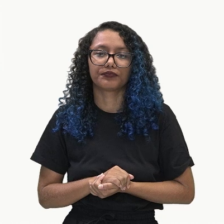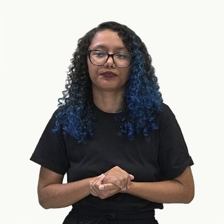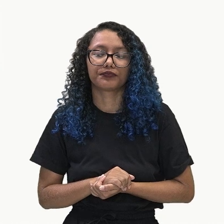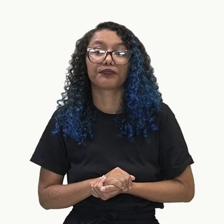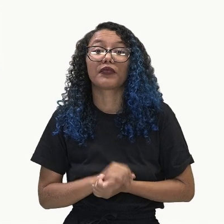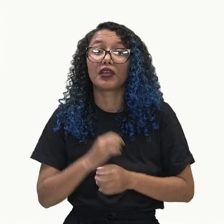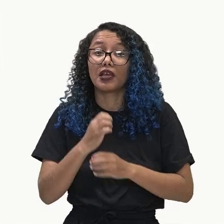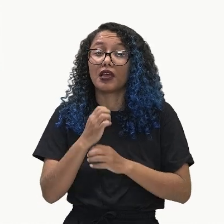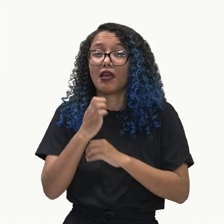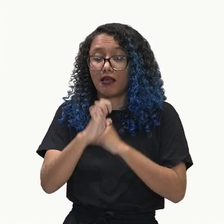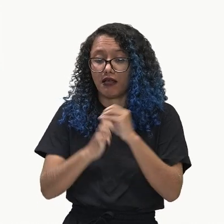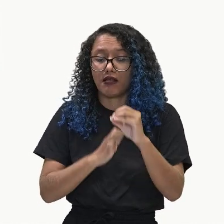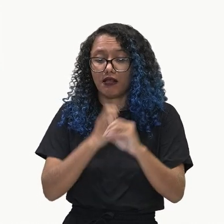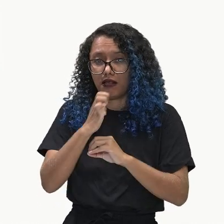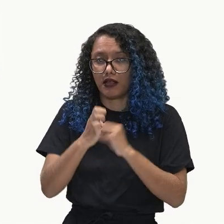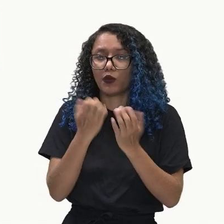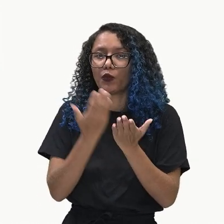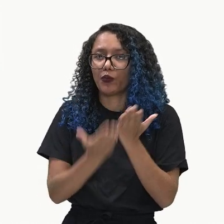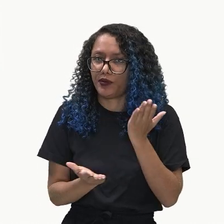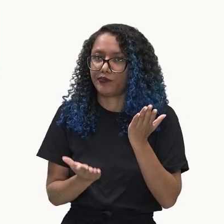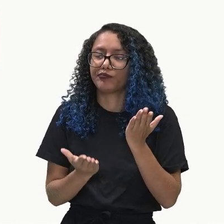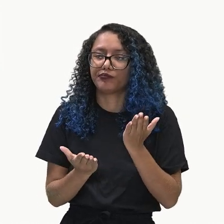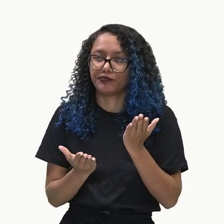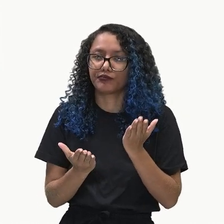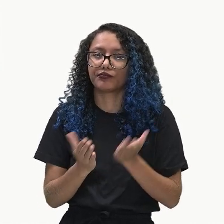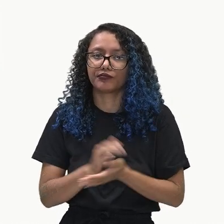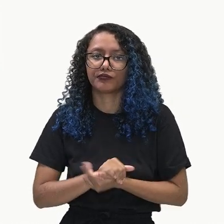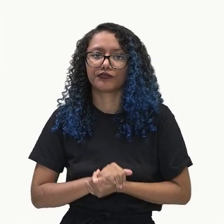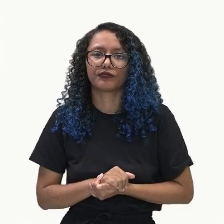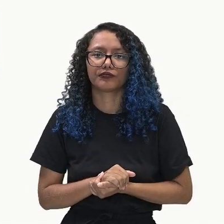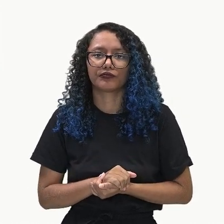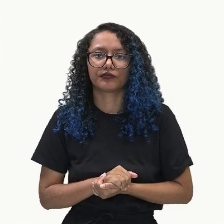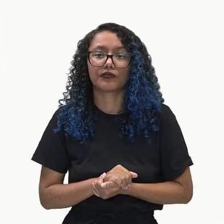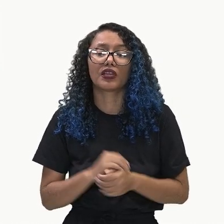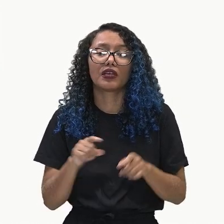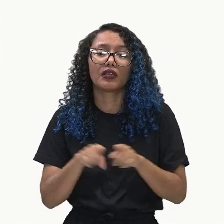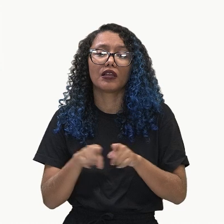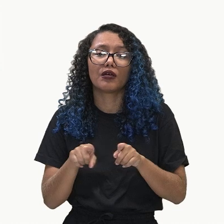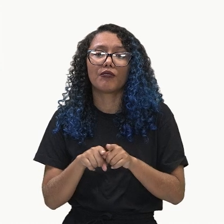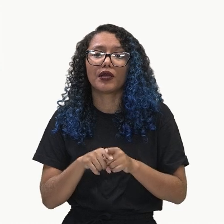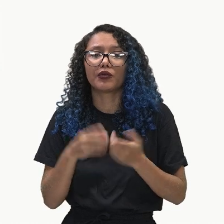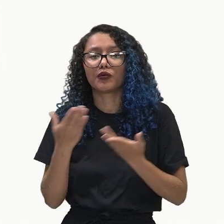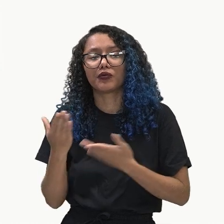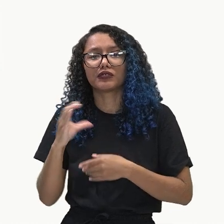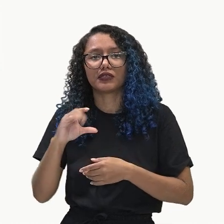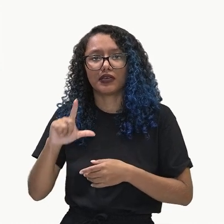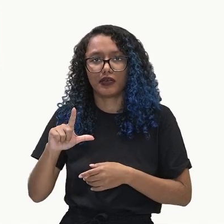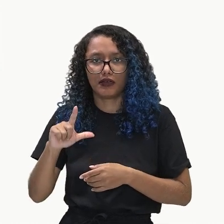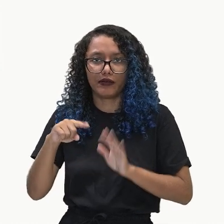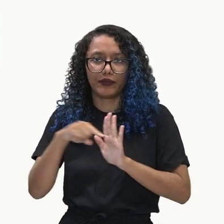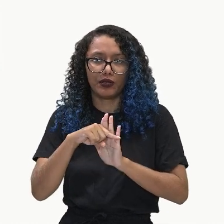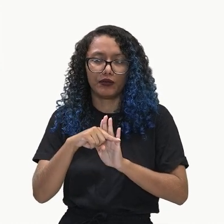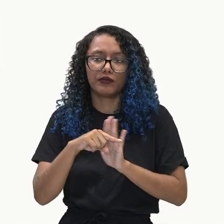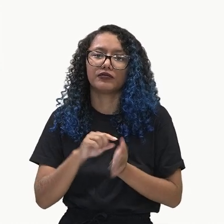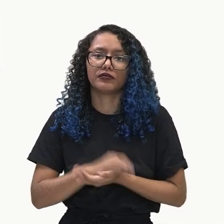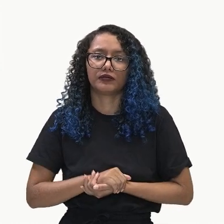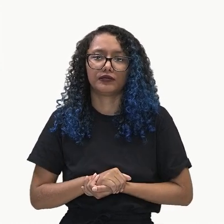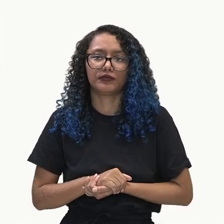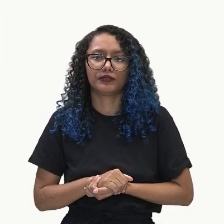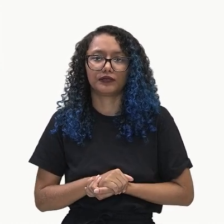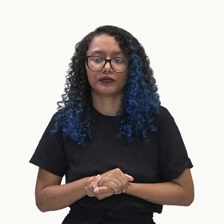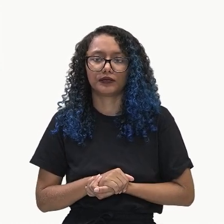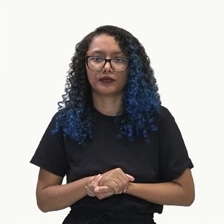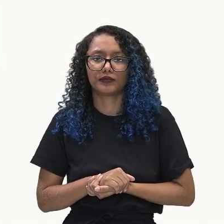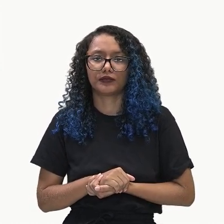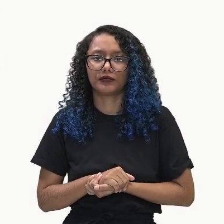perdeu elétron, tá? E o íon cloreto. Então, eu